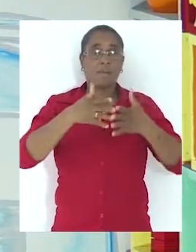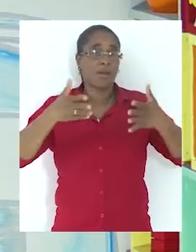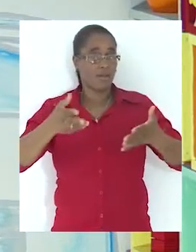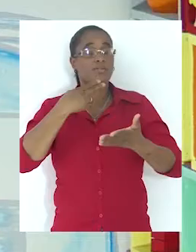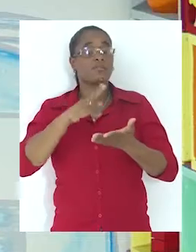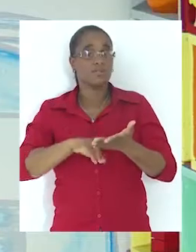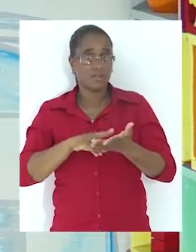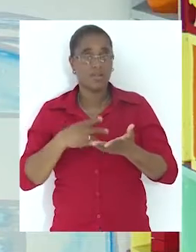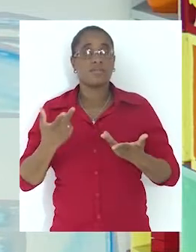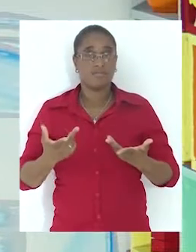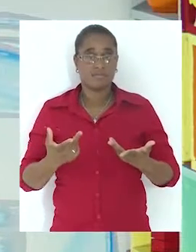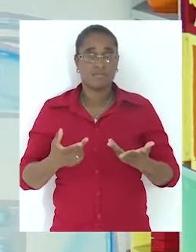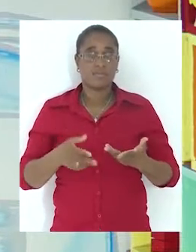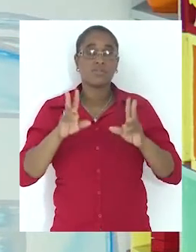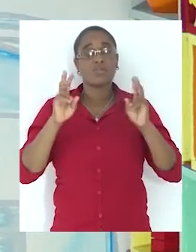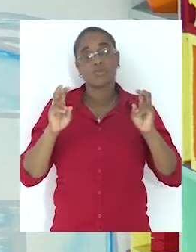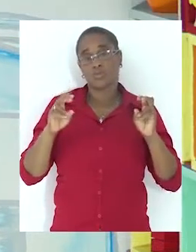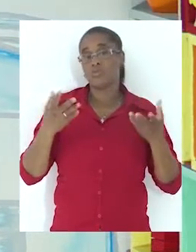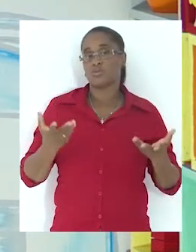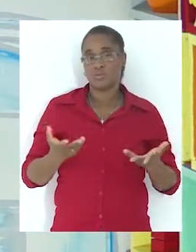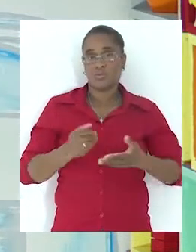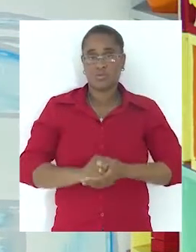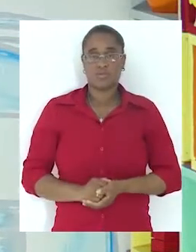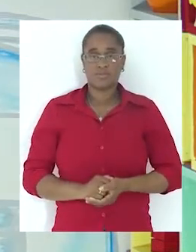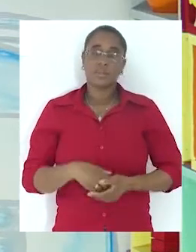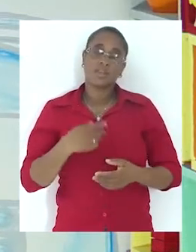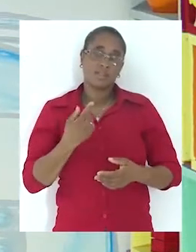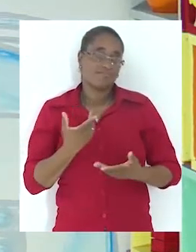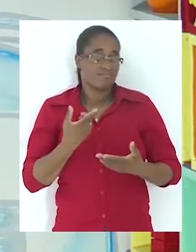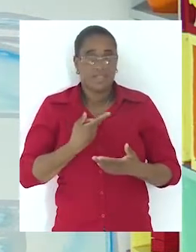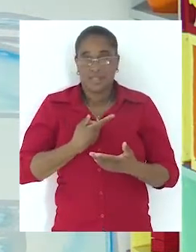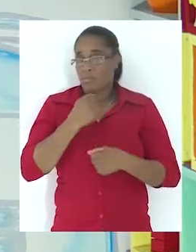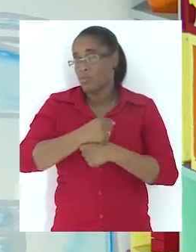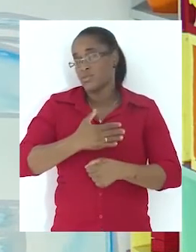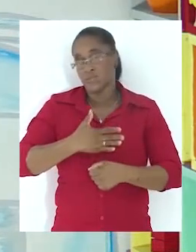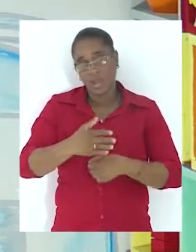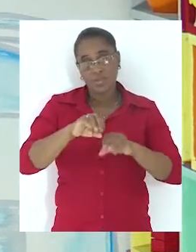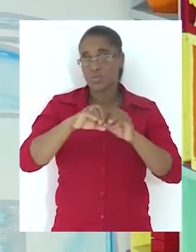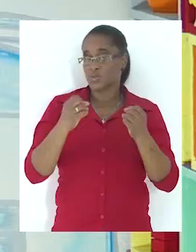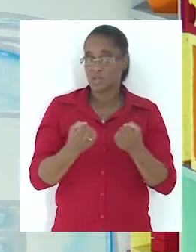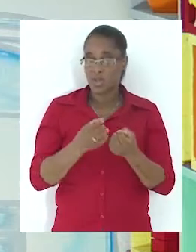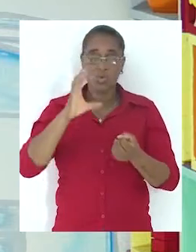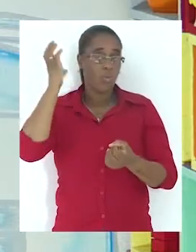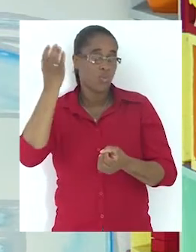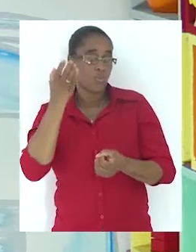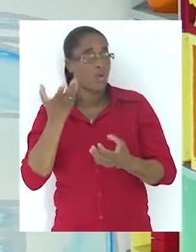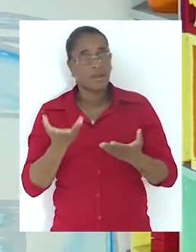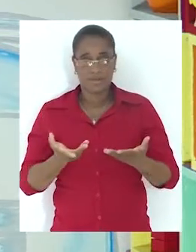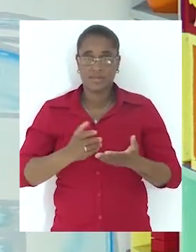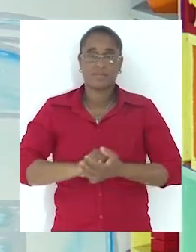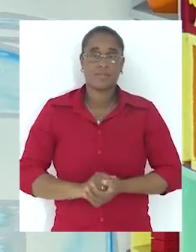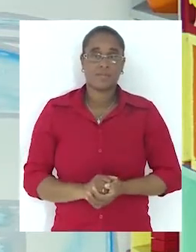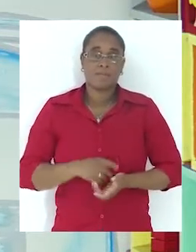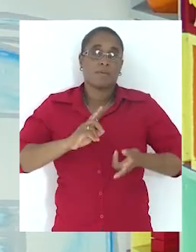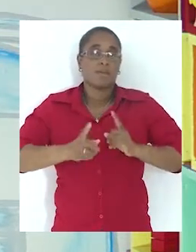de determinados assuntos, né? Tanto seja profissionais, sociais, culturais, né? Para